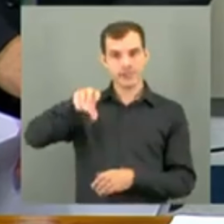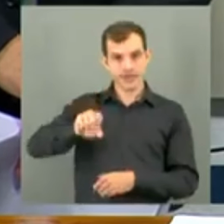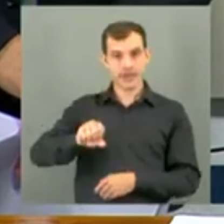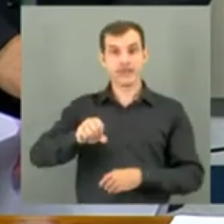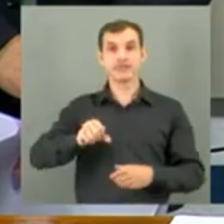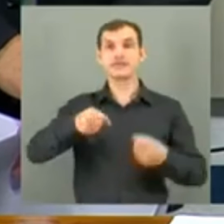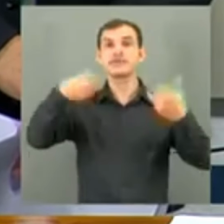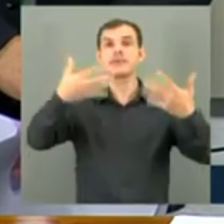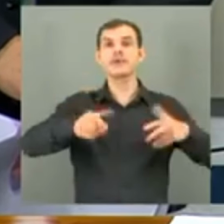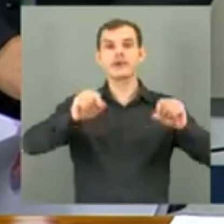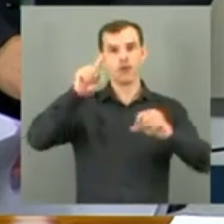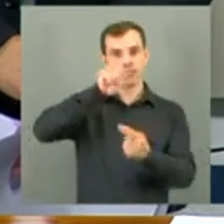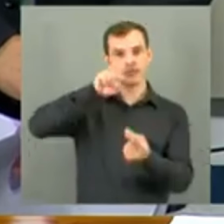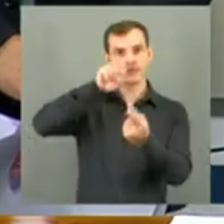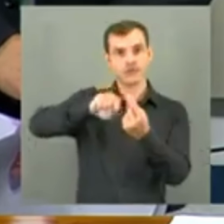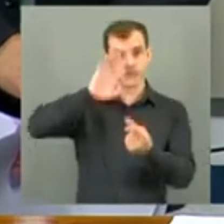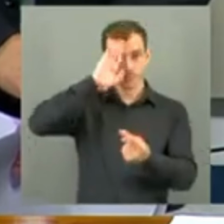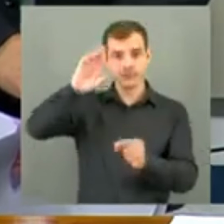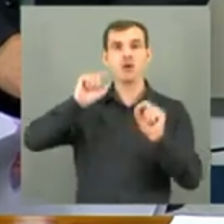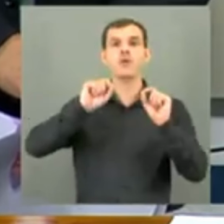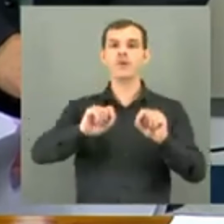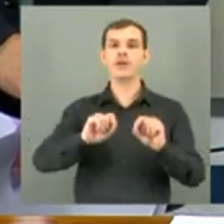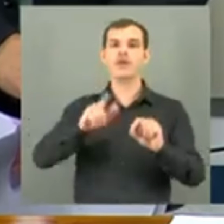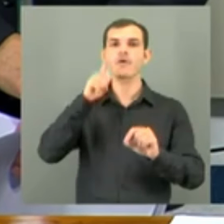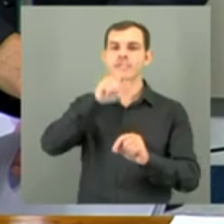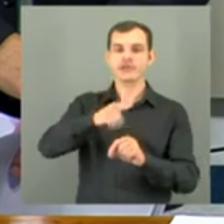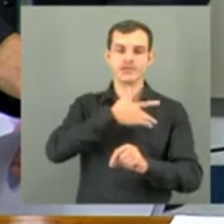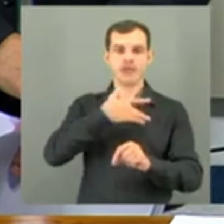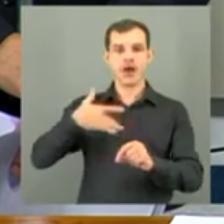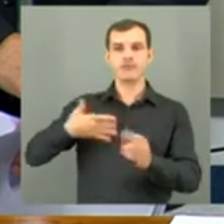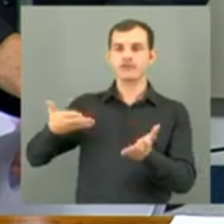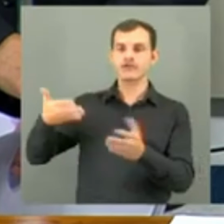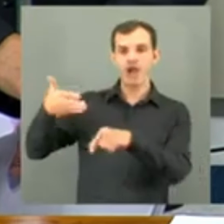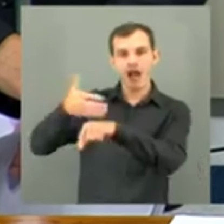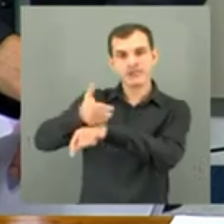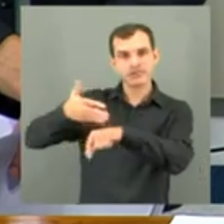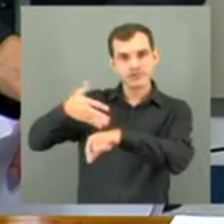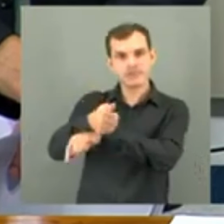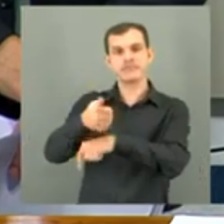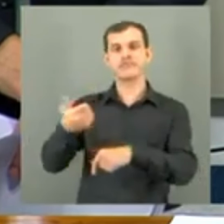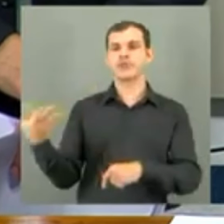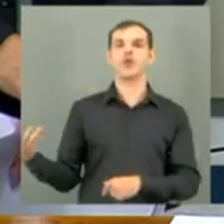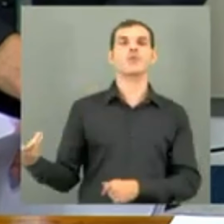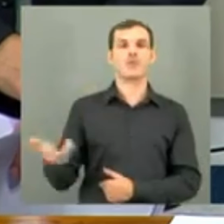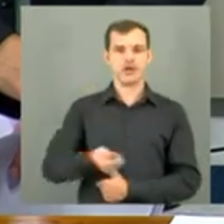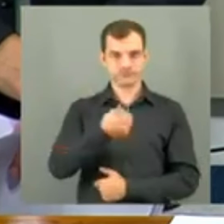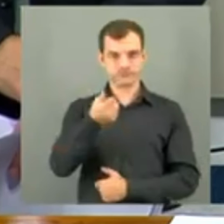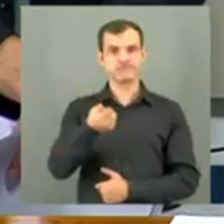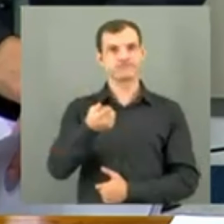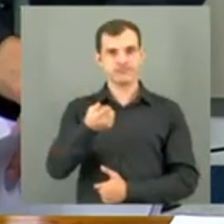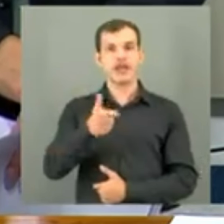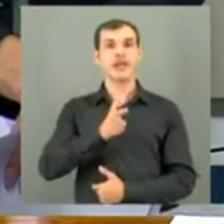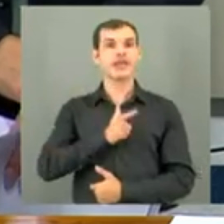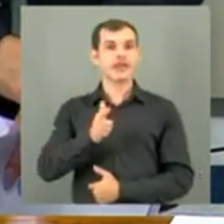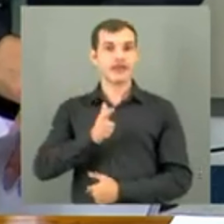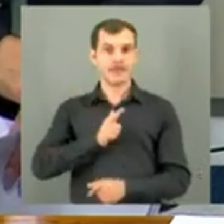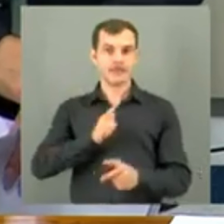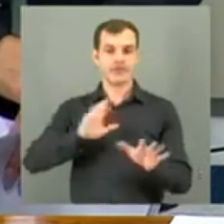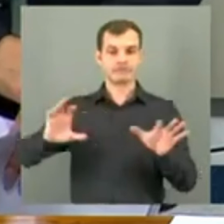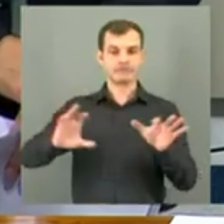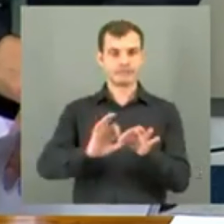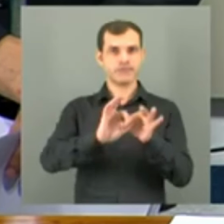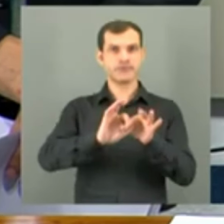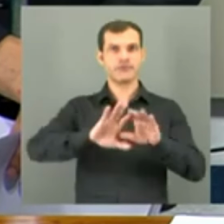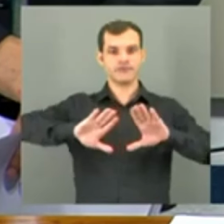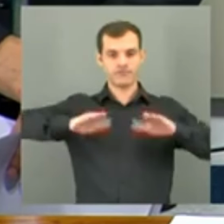principal é acelerar o acesso aos serviços de saúde de boa qualidade, que são integrados e